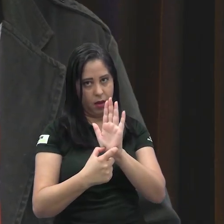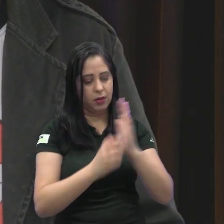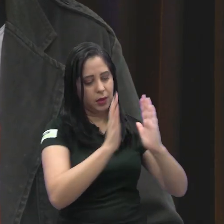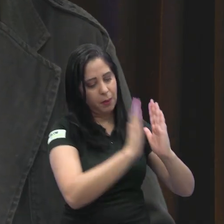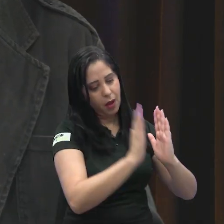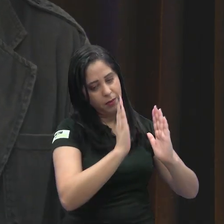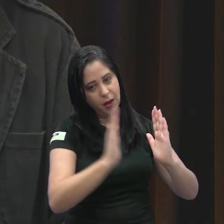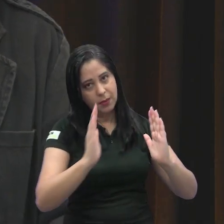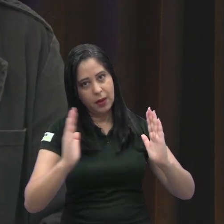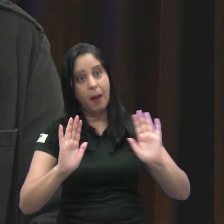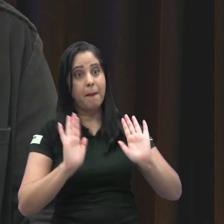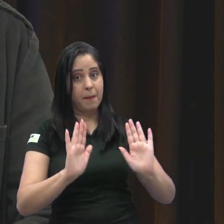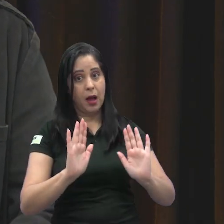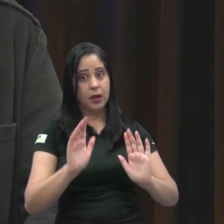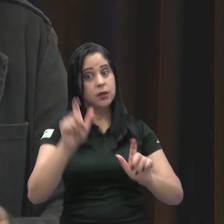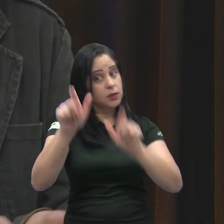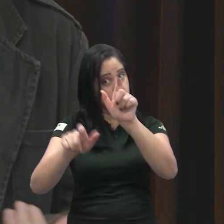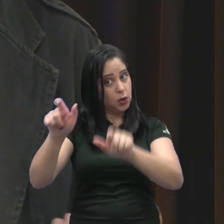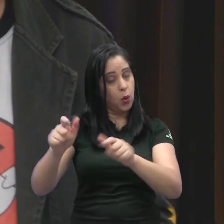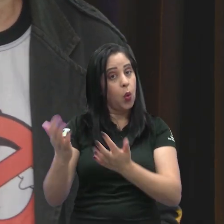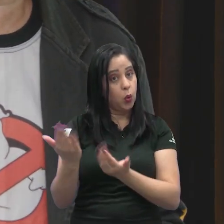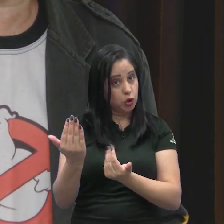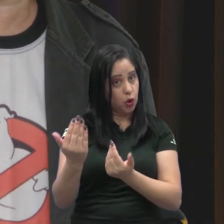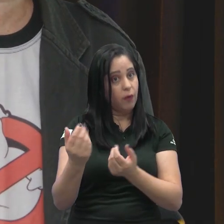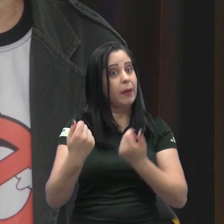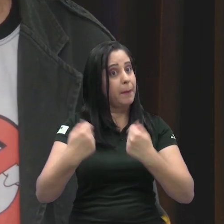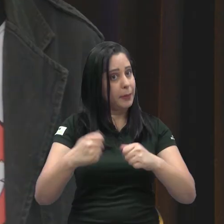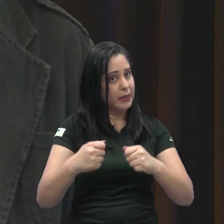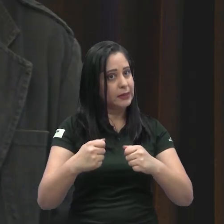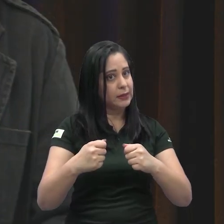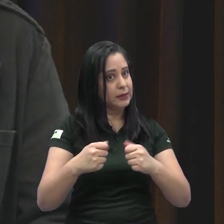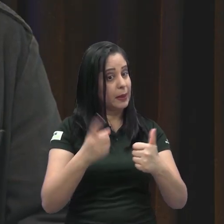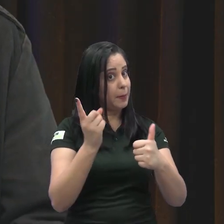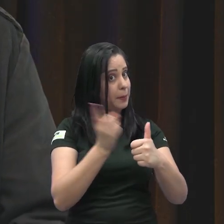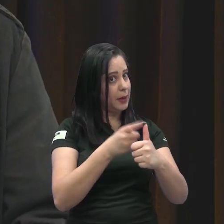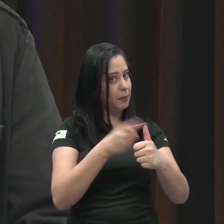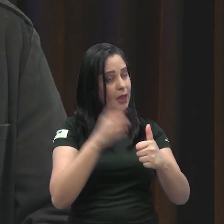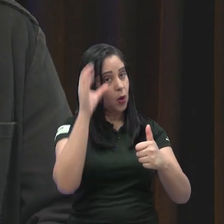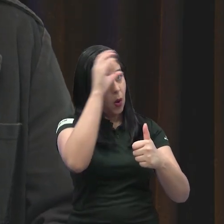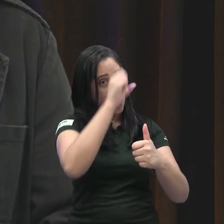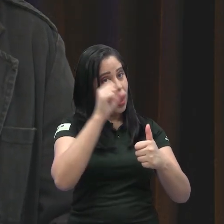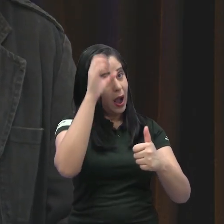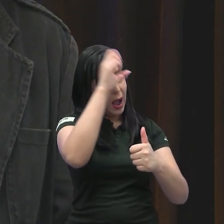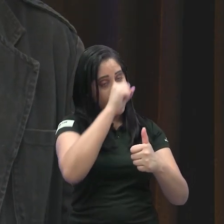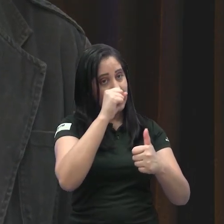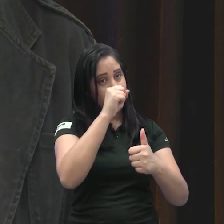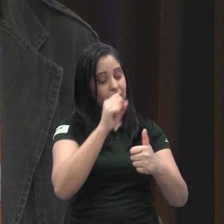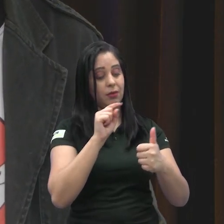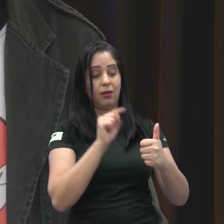Eu acho sim que eles devem dar um passo para trás, procurar saber